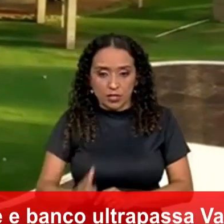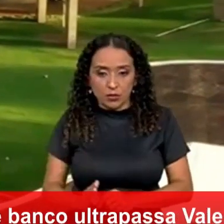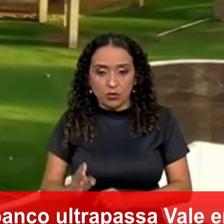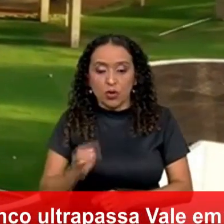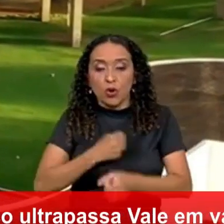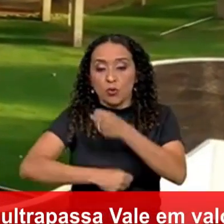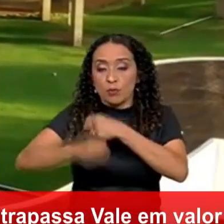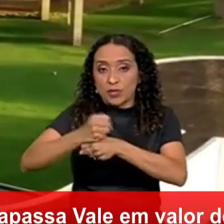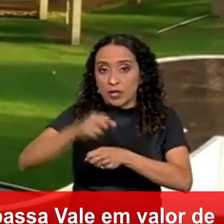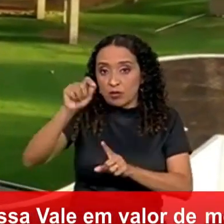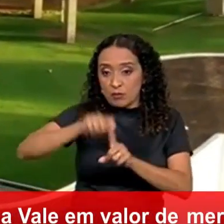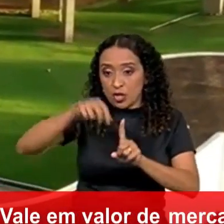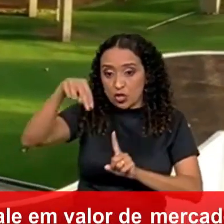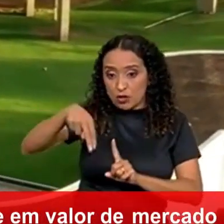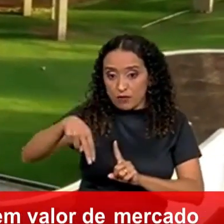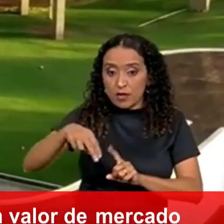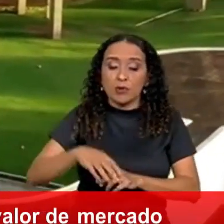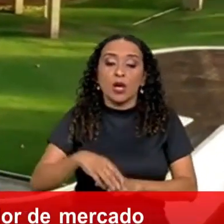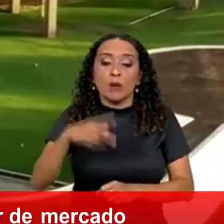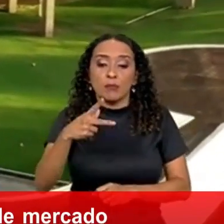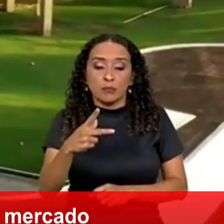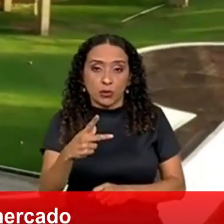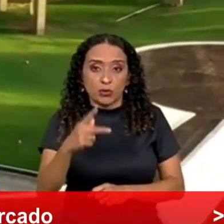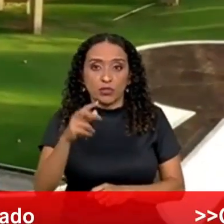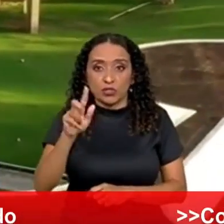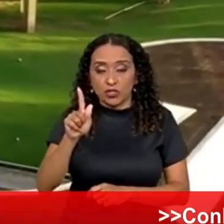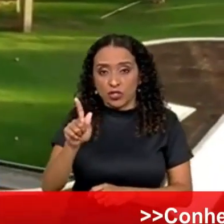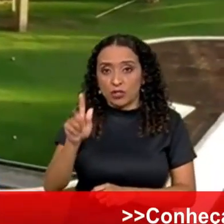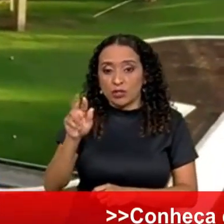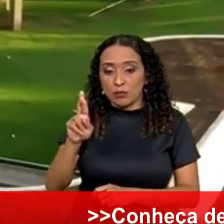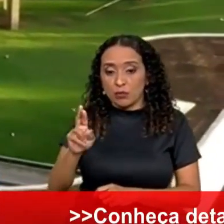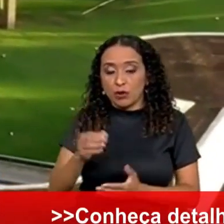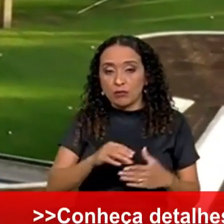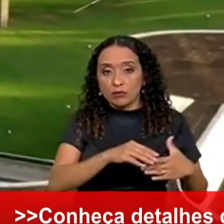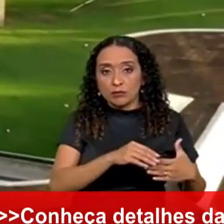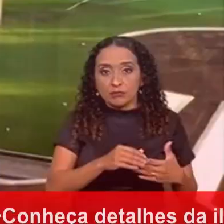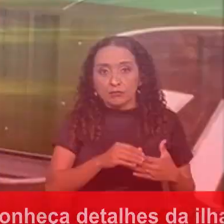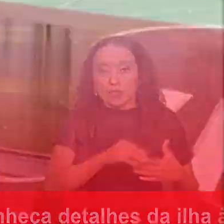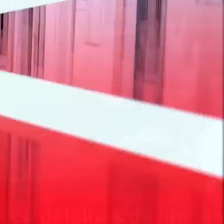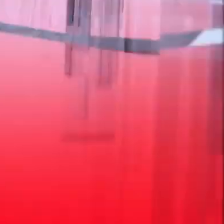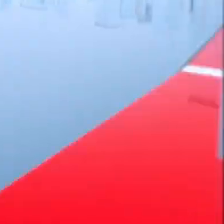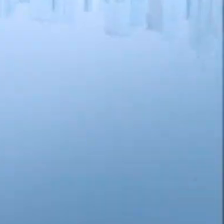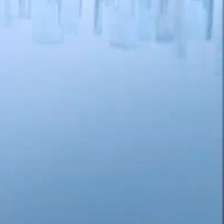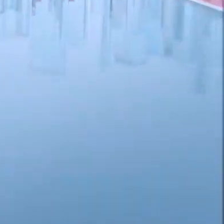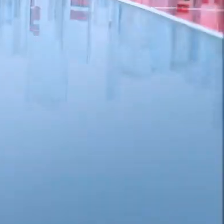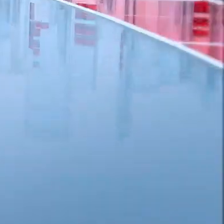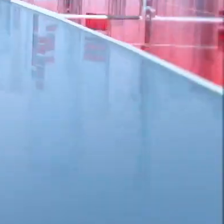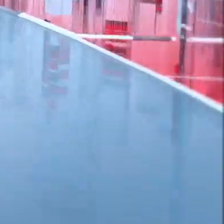Ossama El Gauri, da Rádio Nacional em Brasília, Daniela Longuinho.